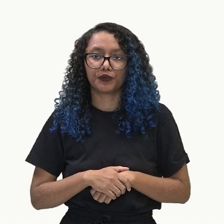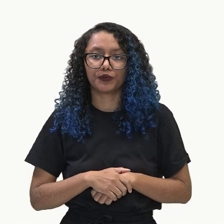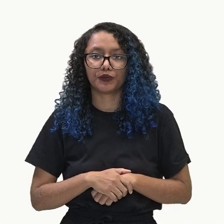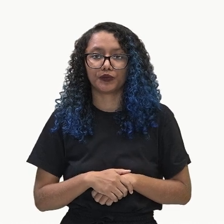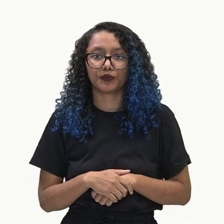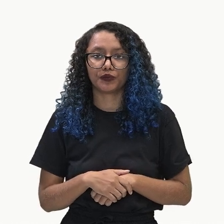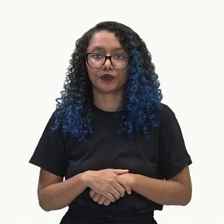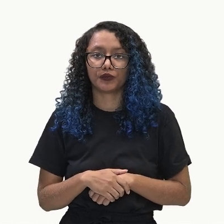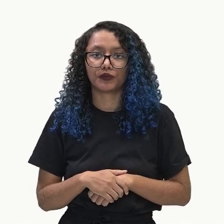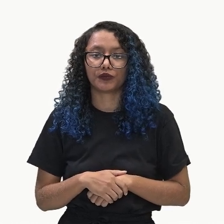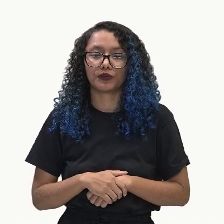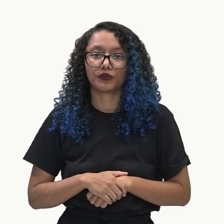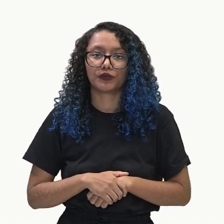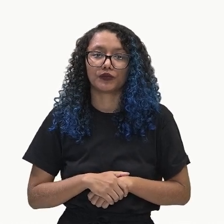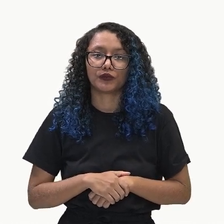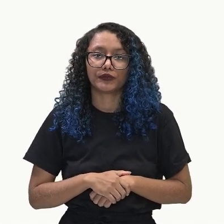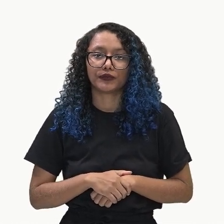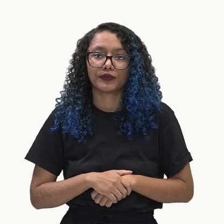quando